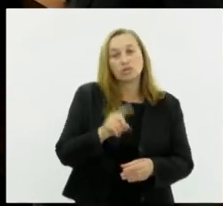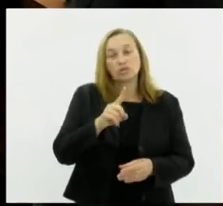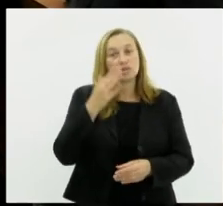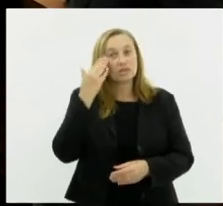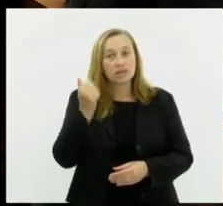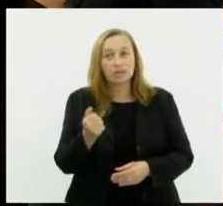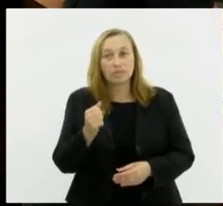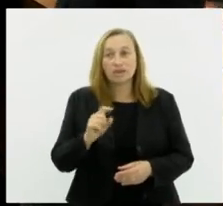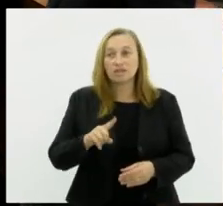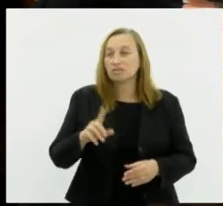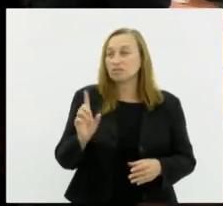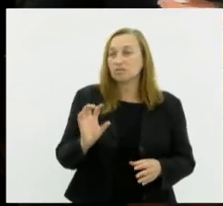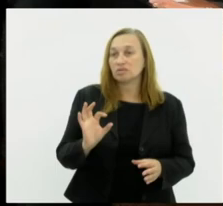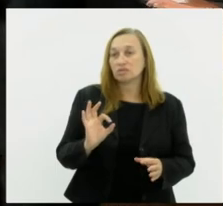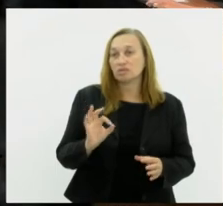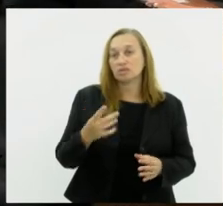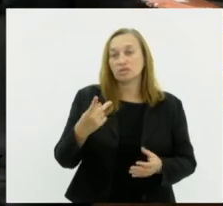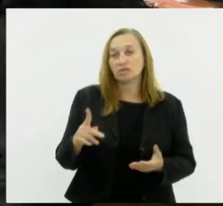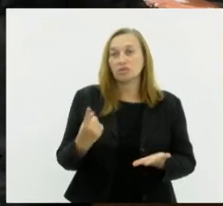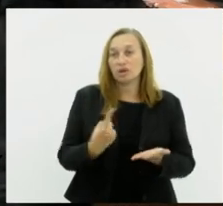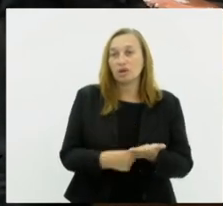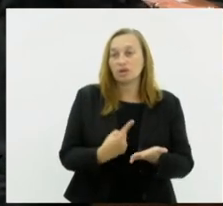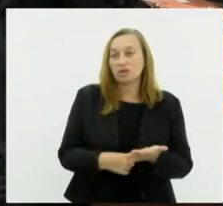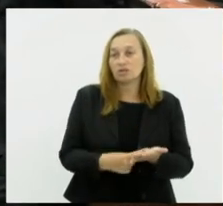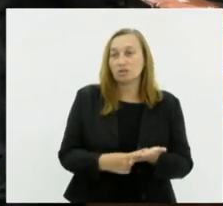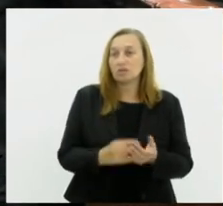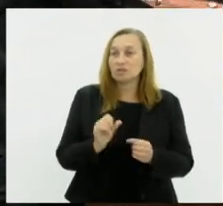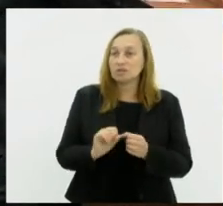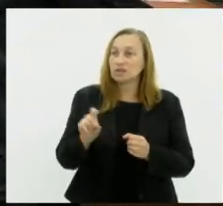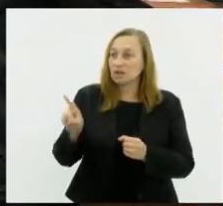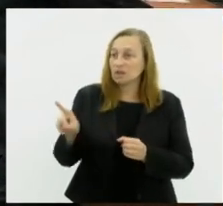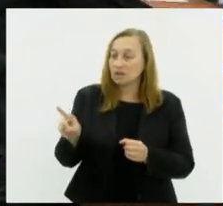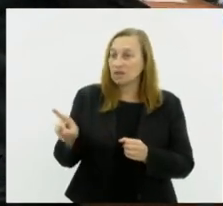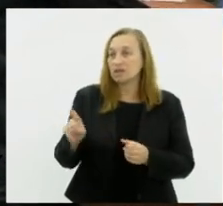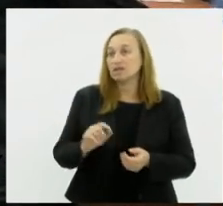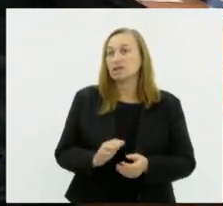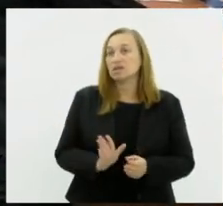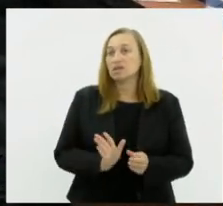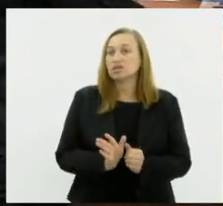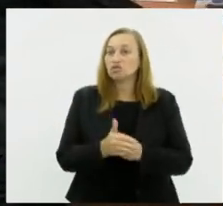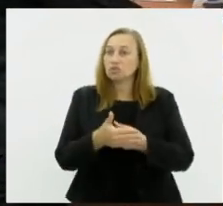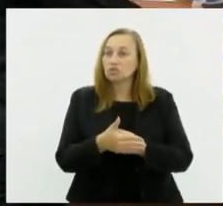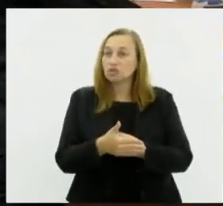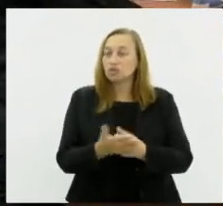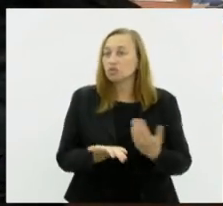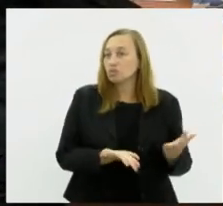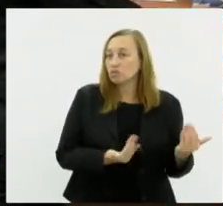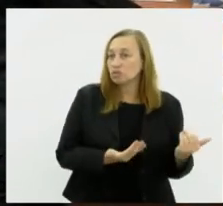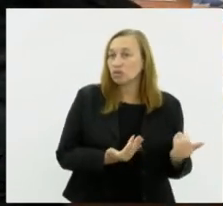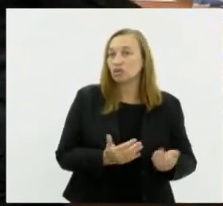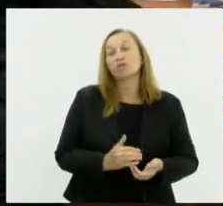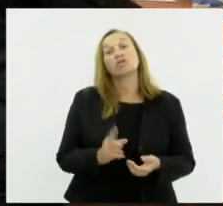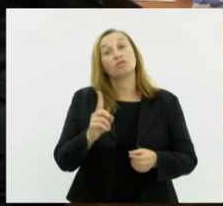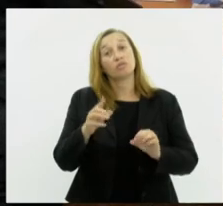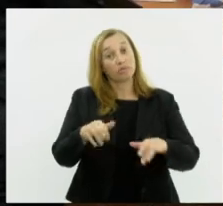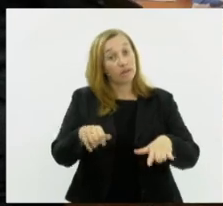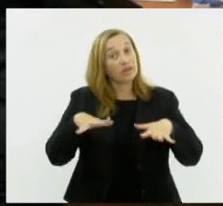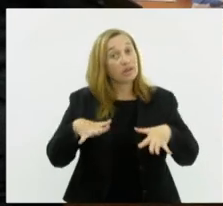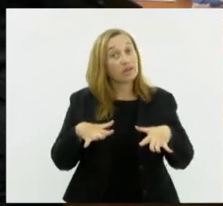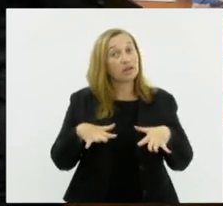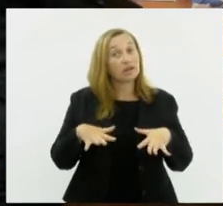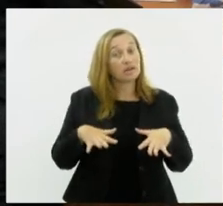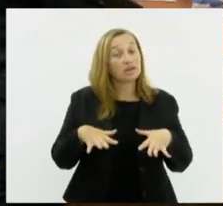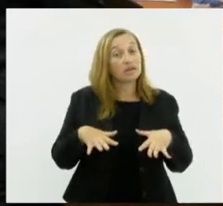nem do seu acordo, que foi feito ali nos bastidores com um jovem... Em plenário. Nos